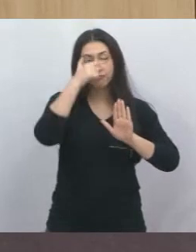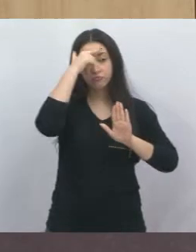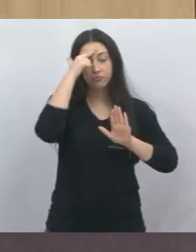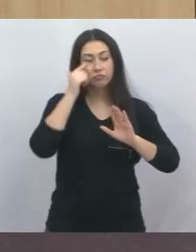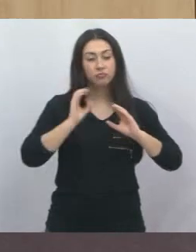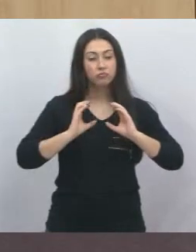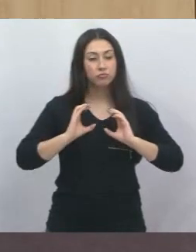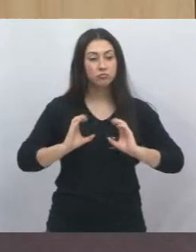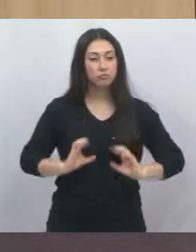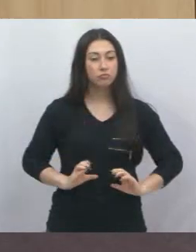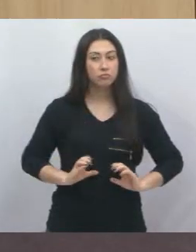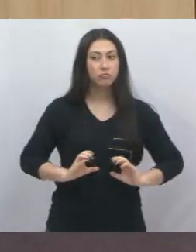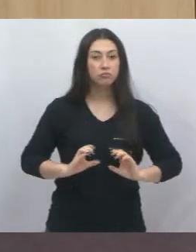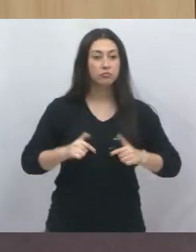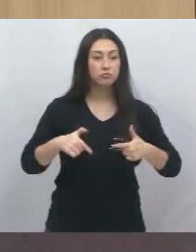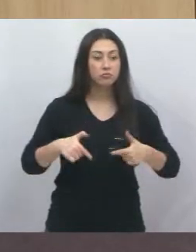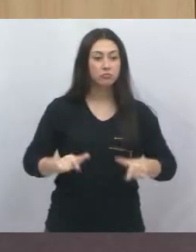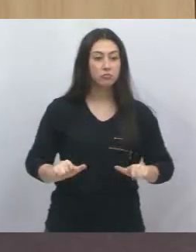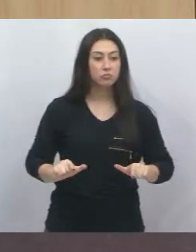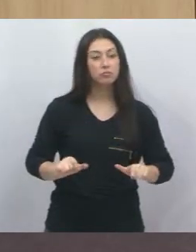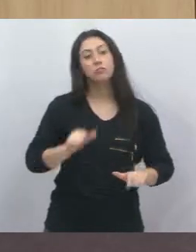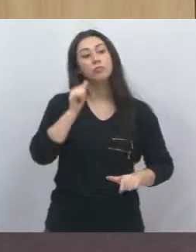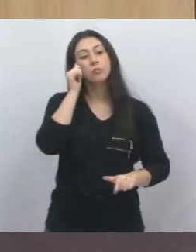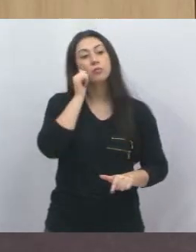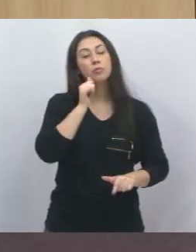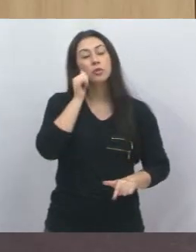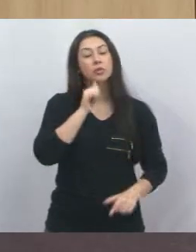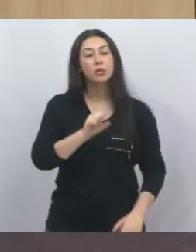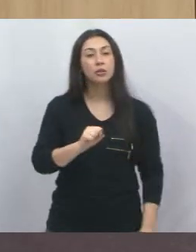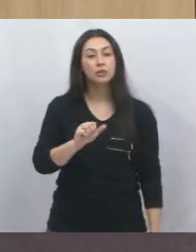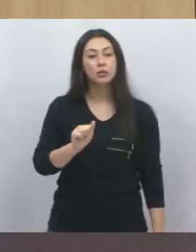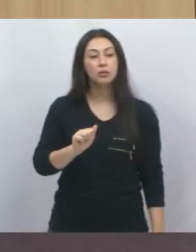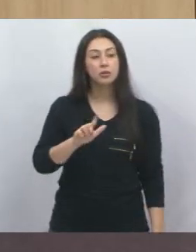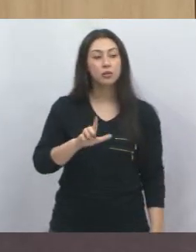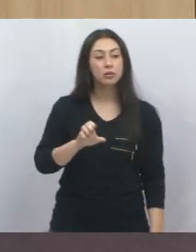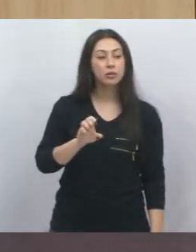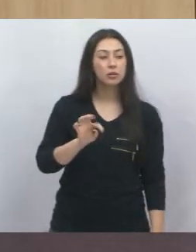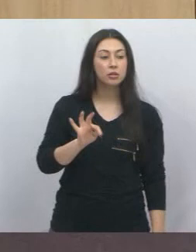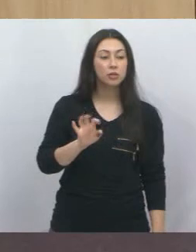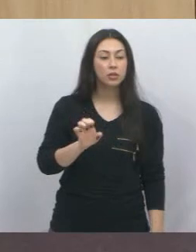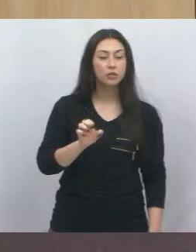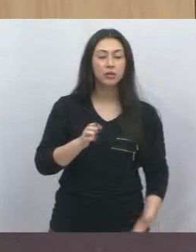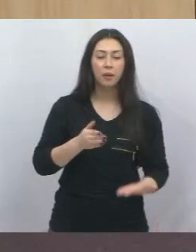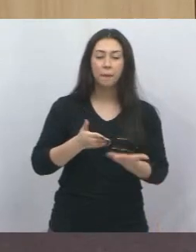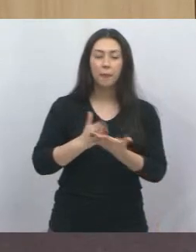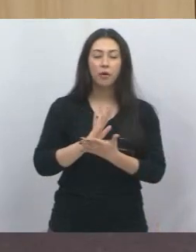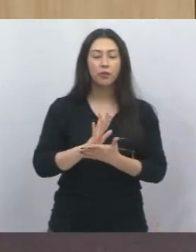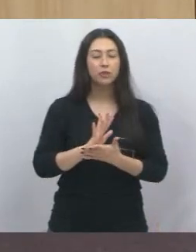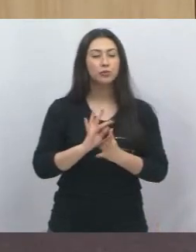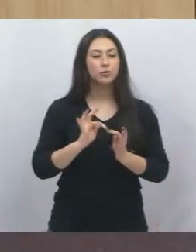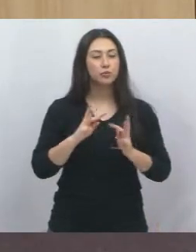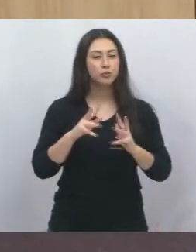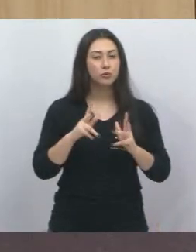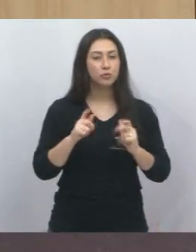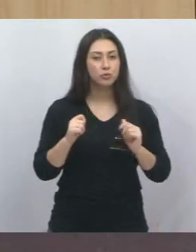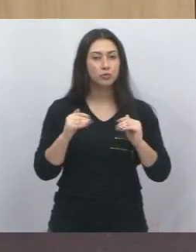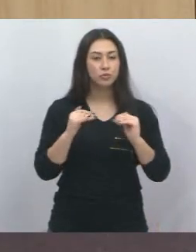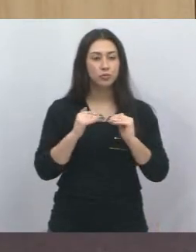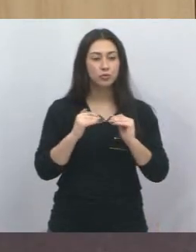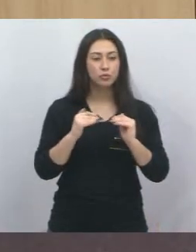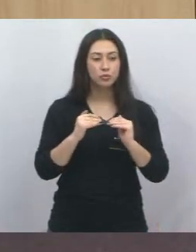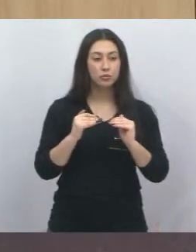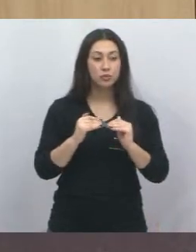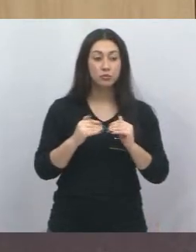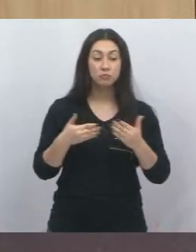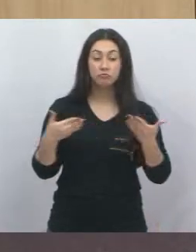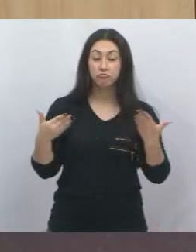cidadão jacareense à escritora Salete Granato, foi aprovado por unanimidade. Nesse